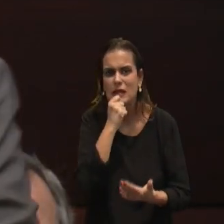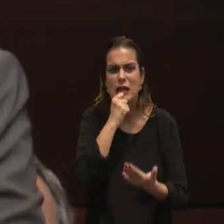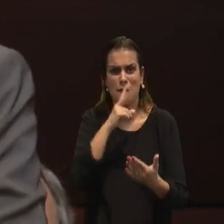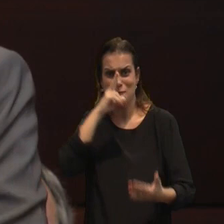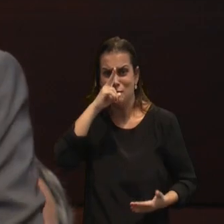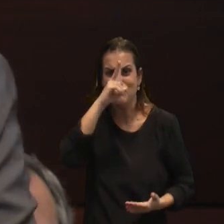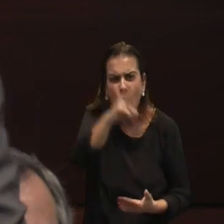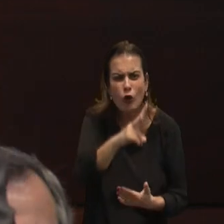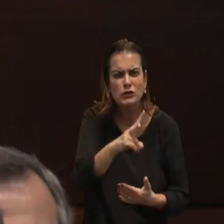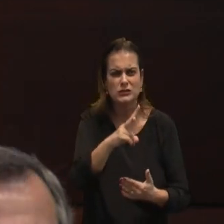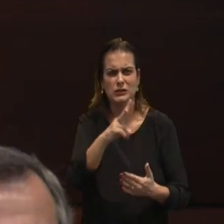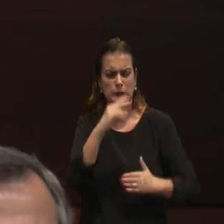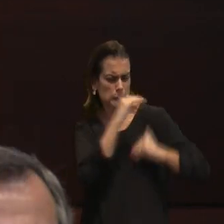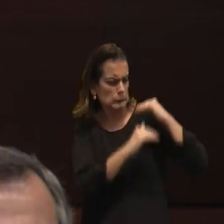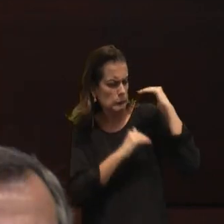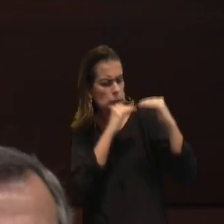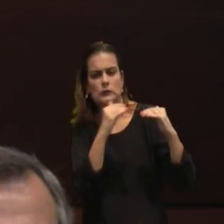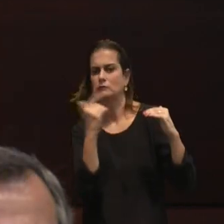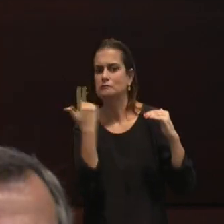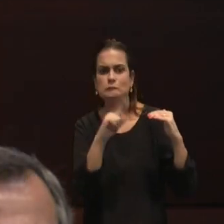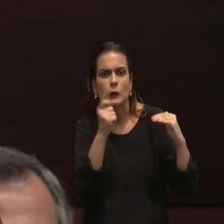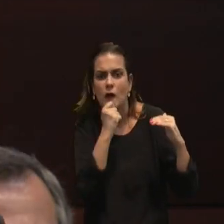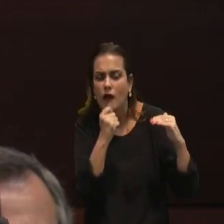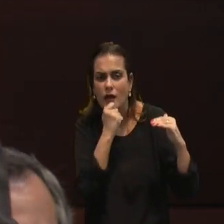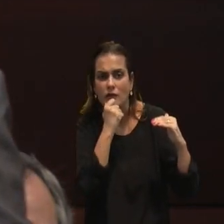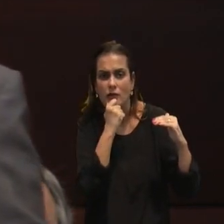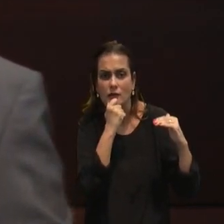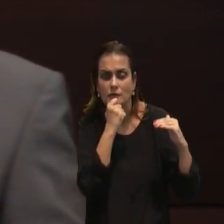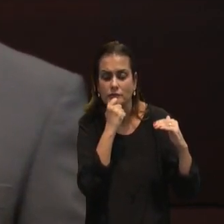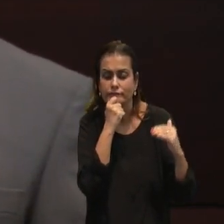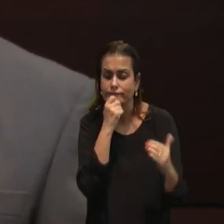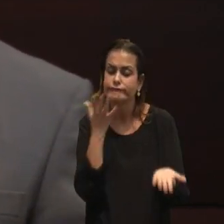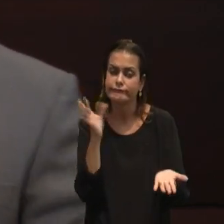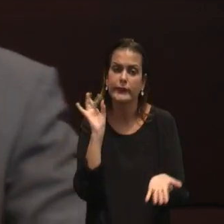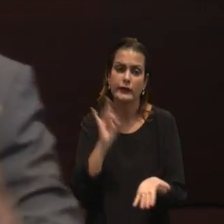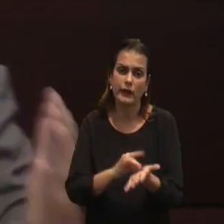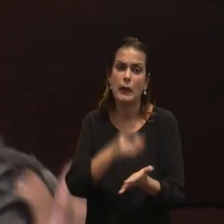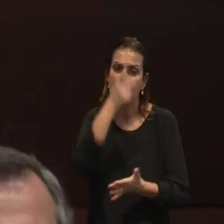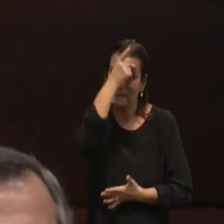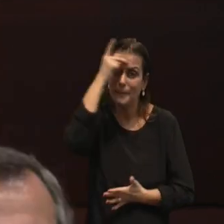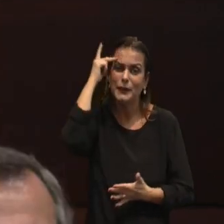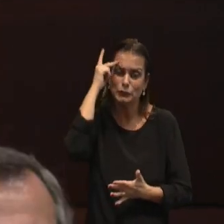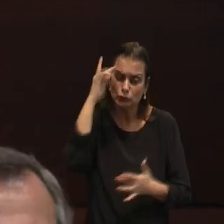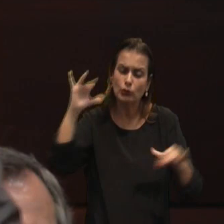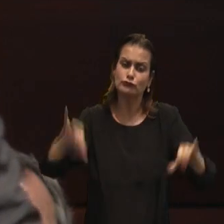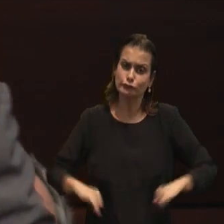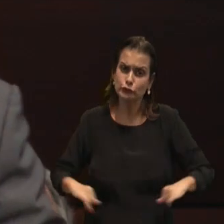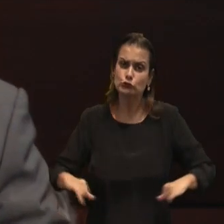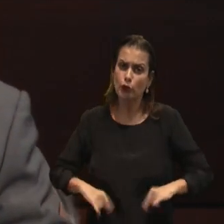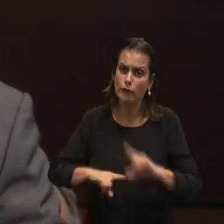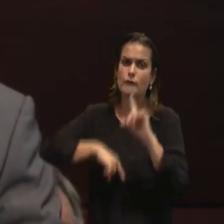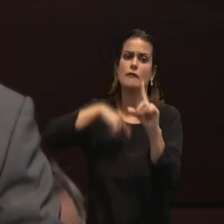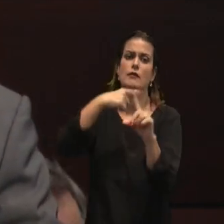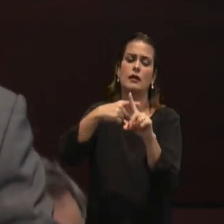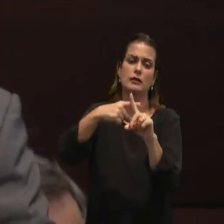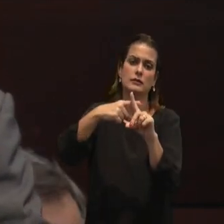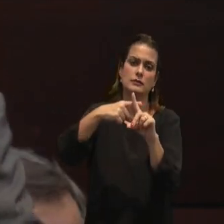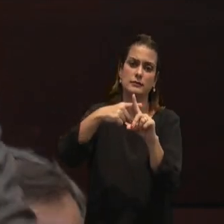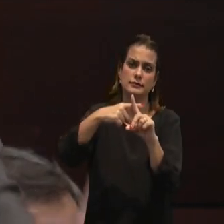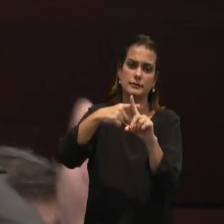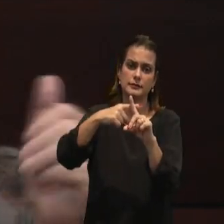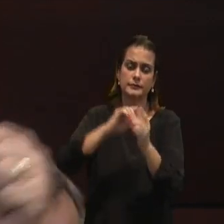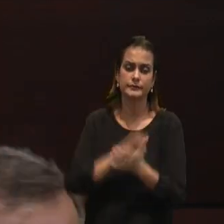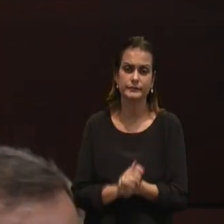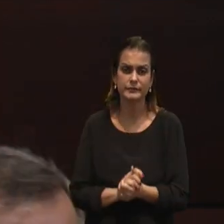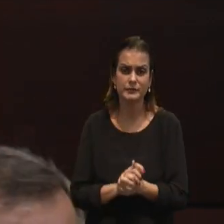aquela palavra. Com certeza esta pessoa estaria num grau de sofrimento muito maior.